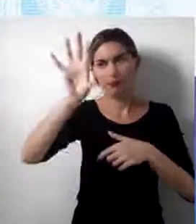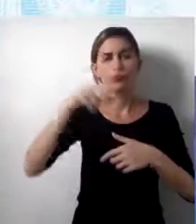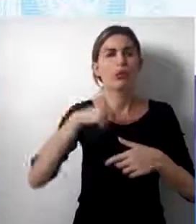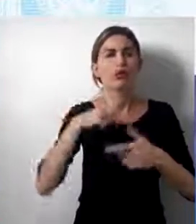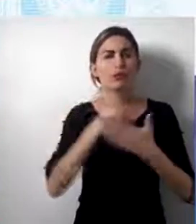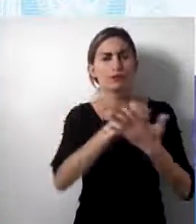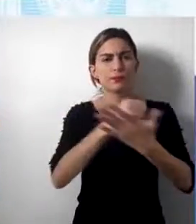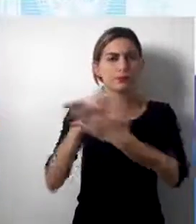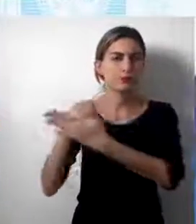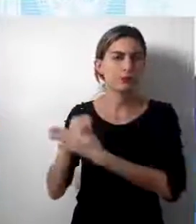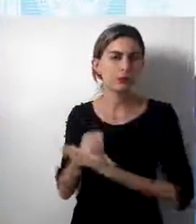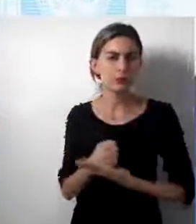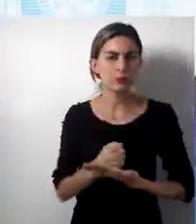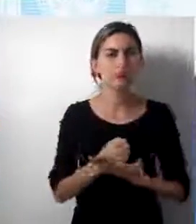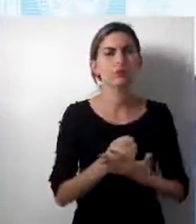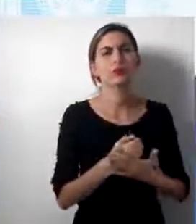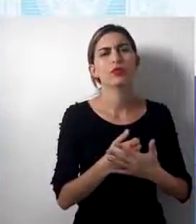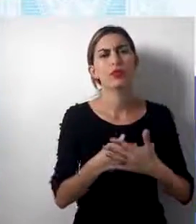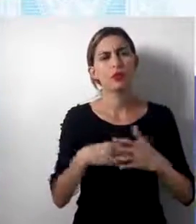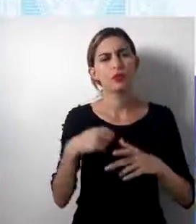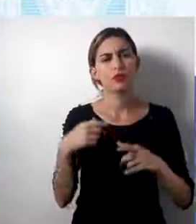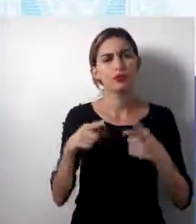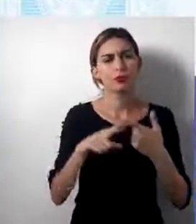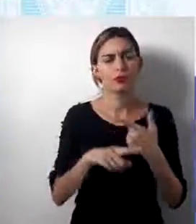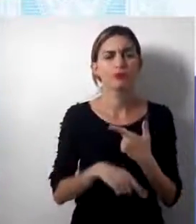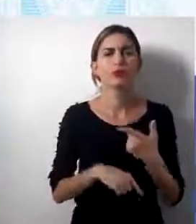a contribuição de